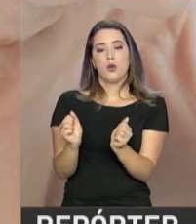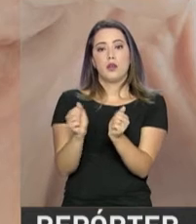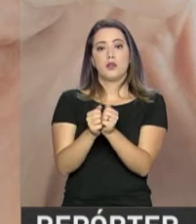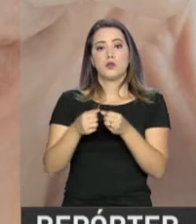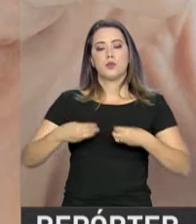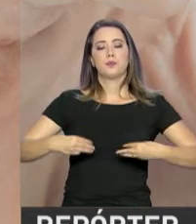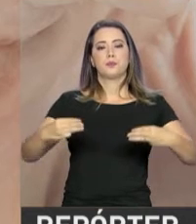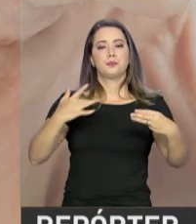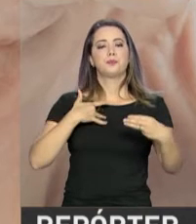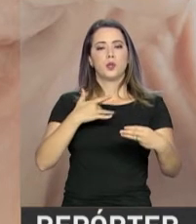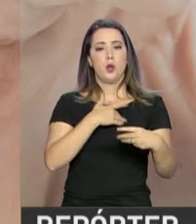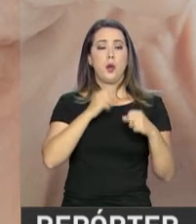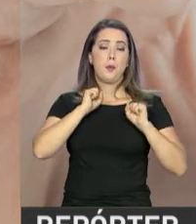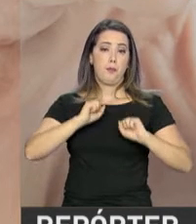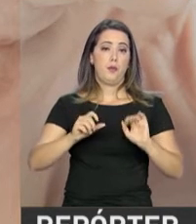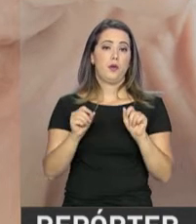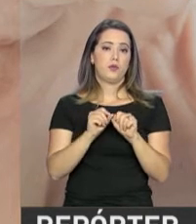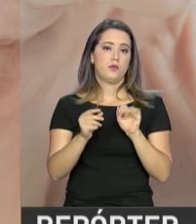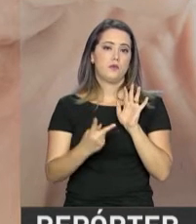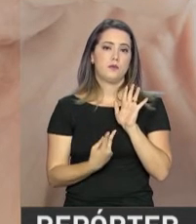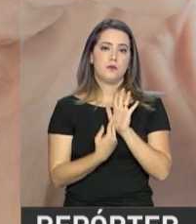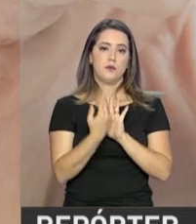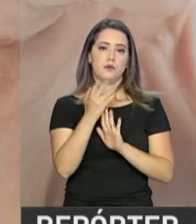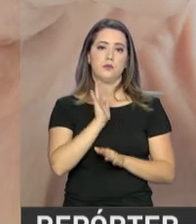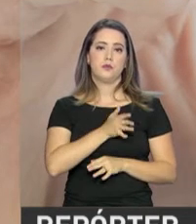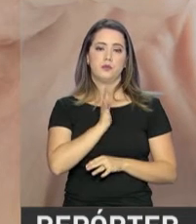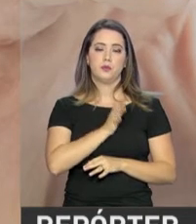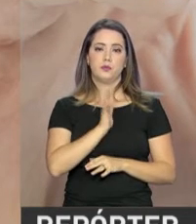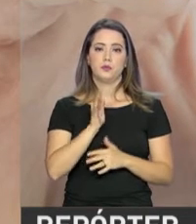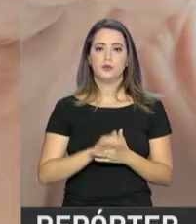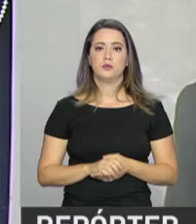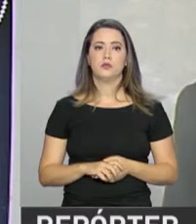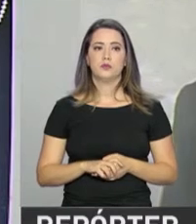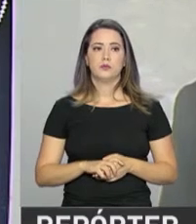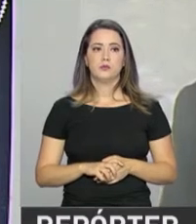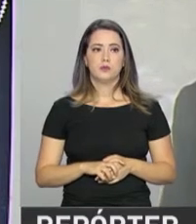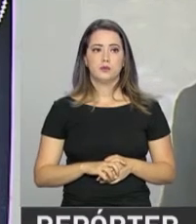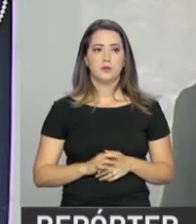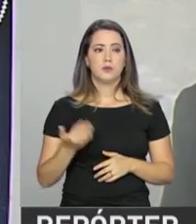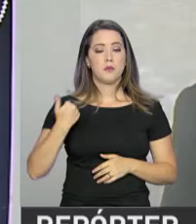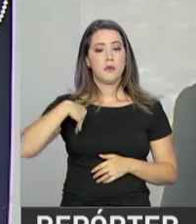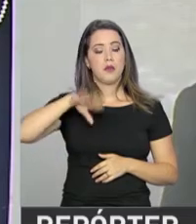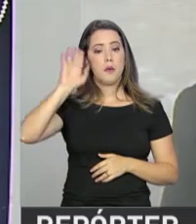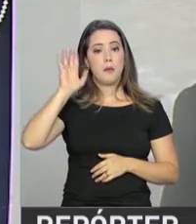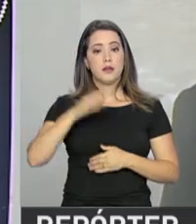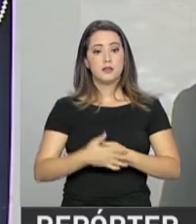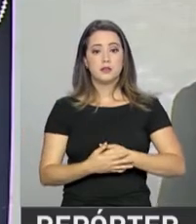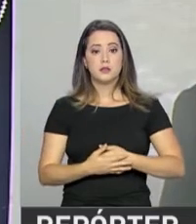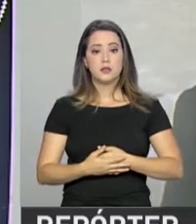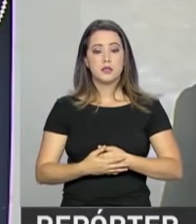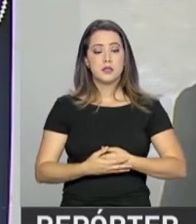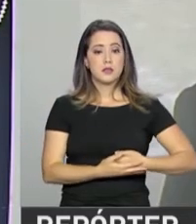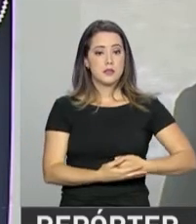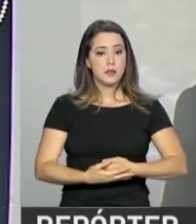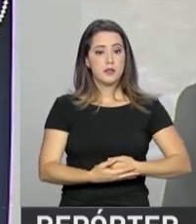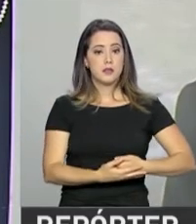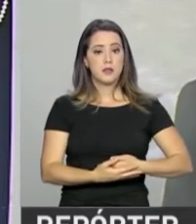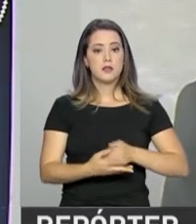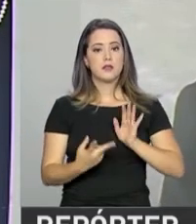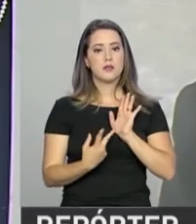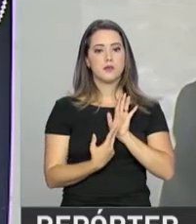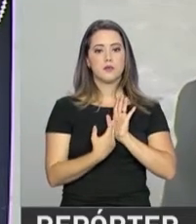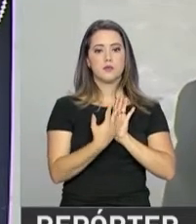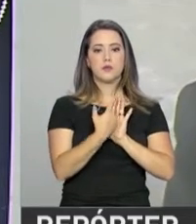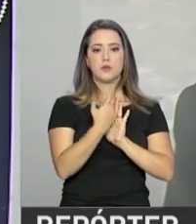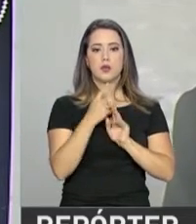da saúde para realizar cirurgias cardiovasculares pediátricas mais crianças estão sendo operadas no tempo oportuno né porque se você